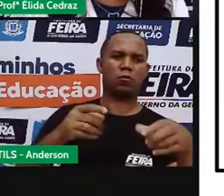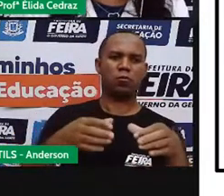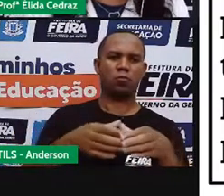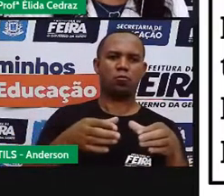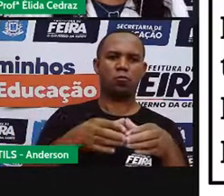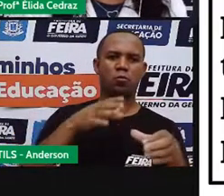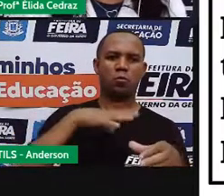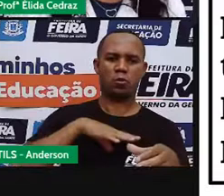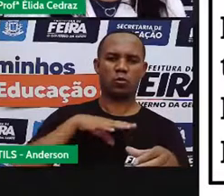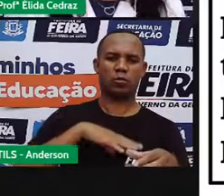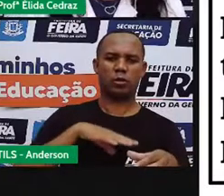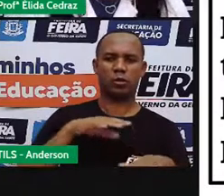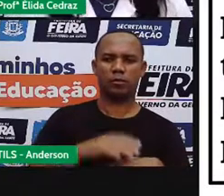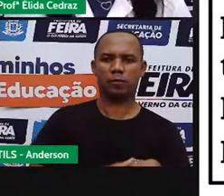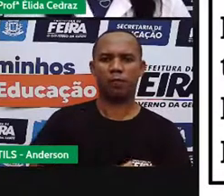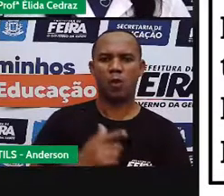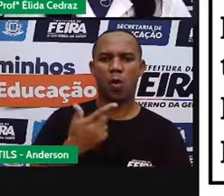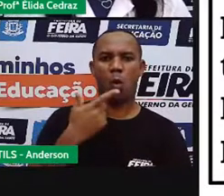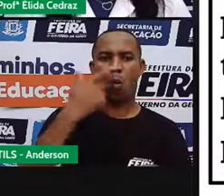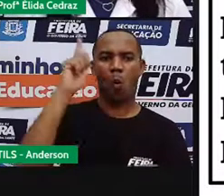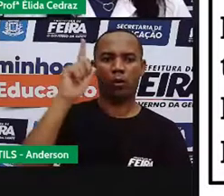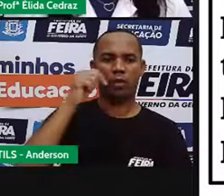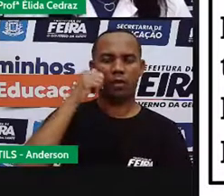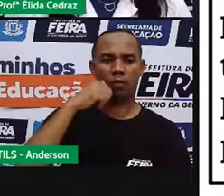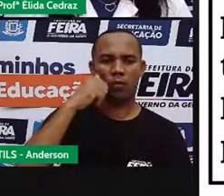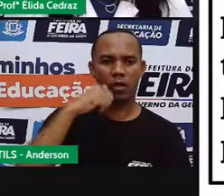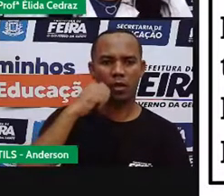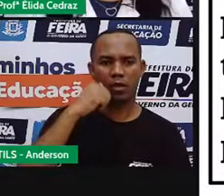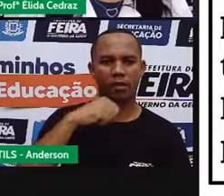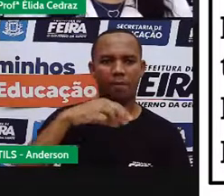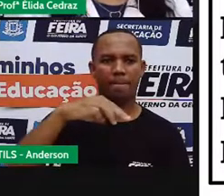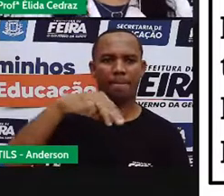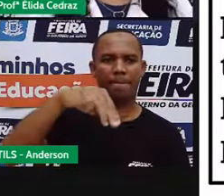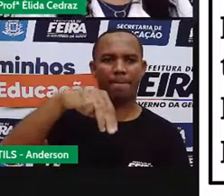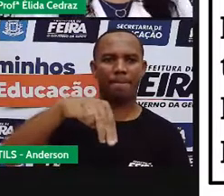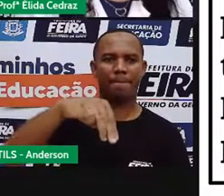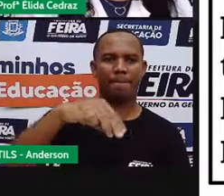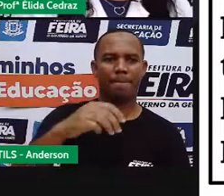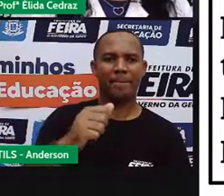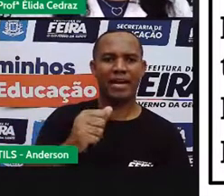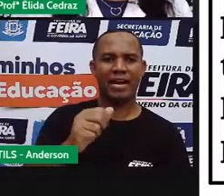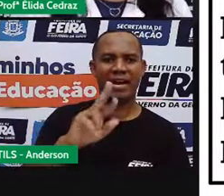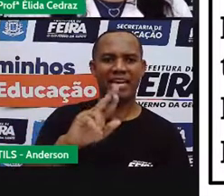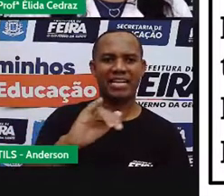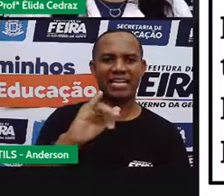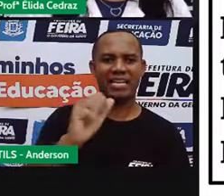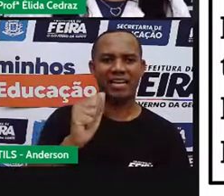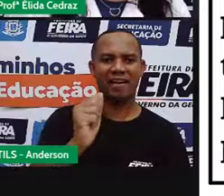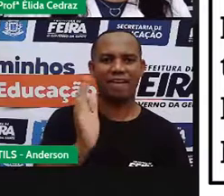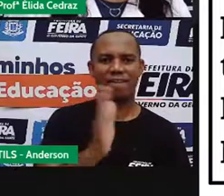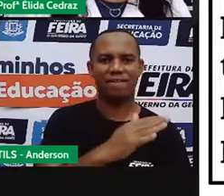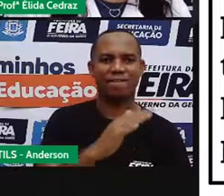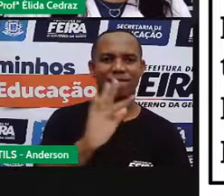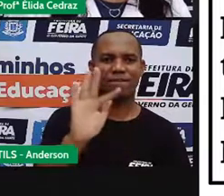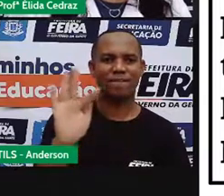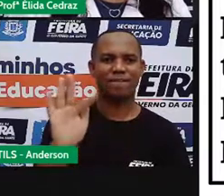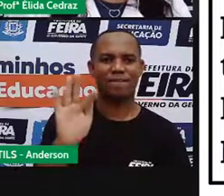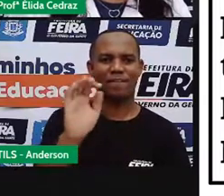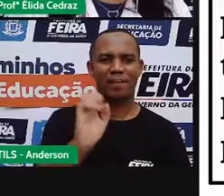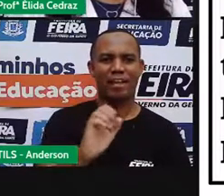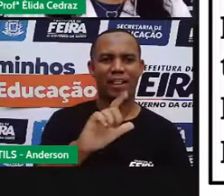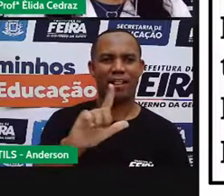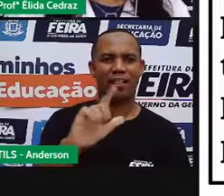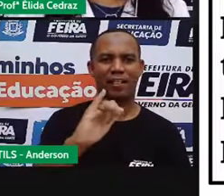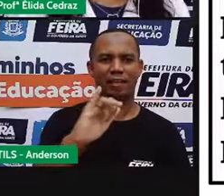Bahia. Outra mulher muito famosa, Maria Filipa de Oliveira.